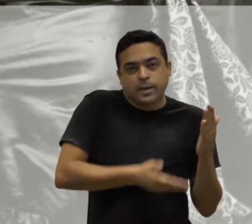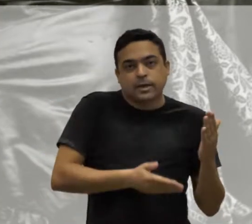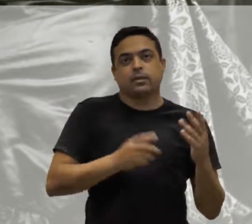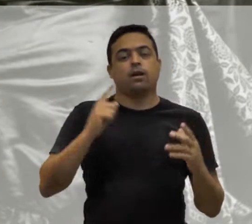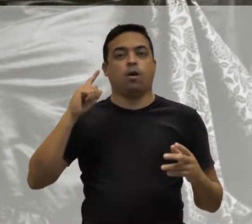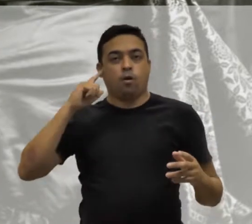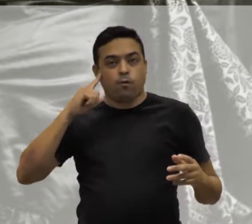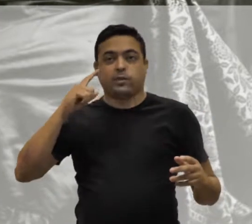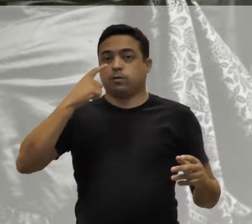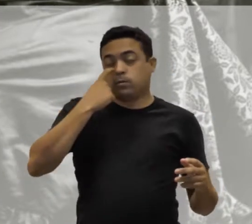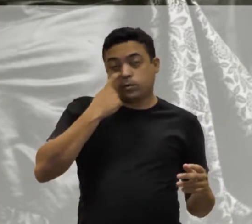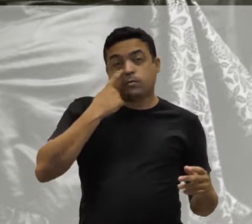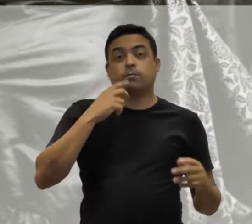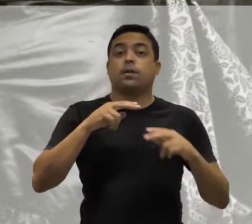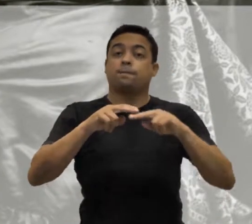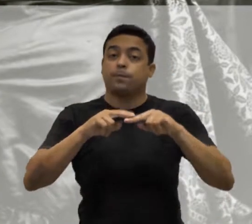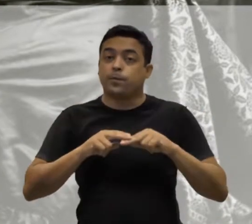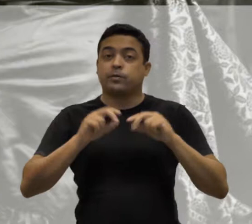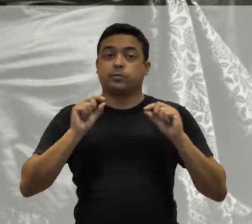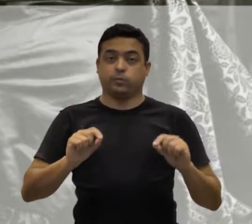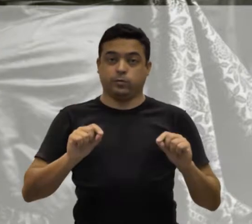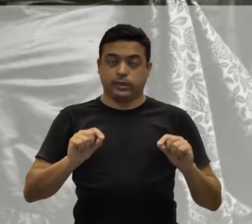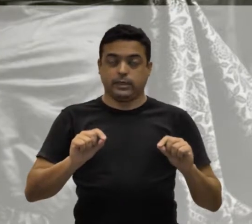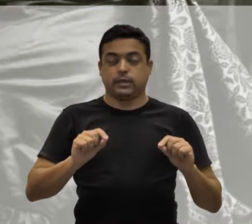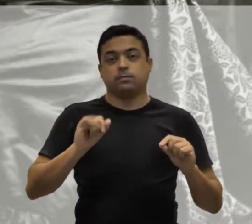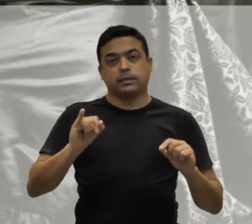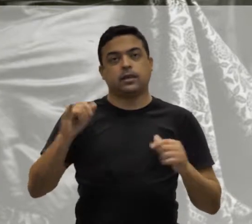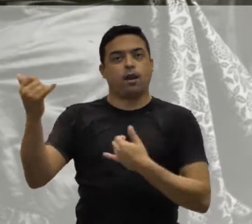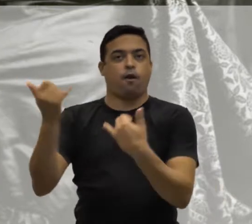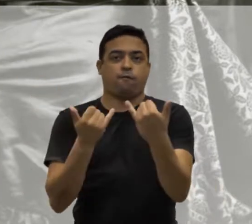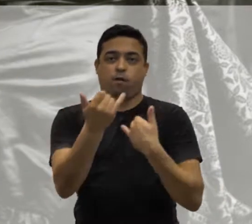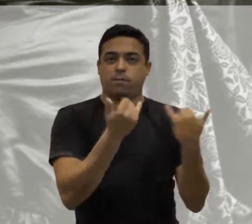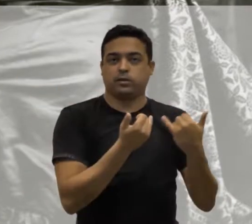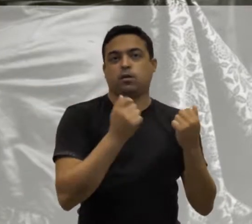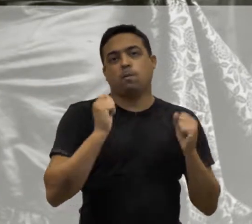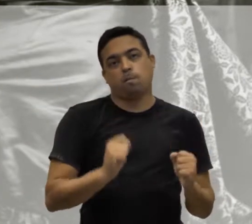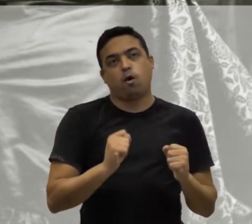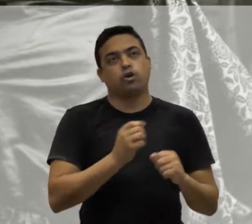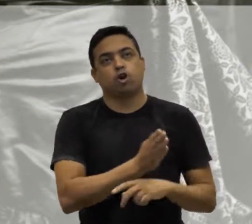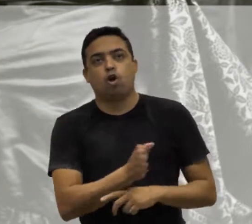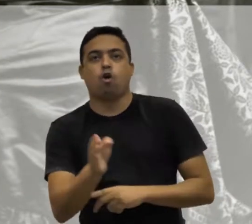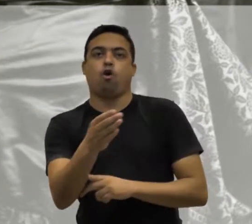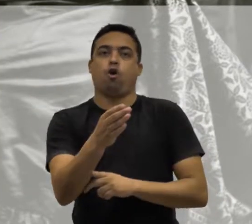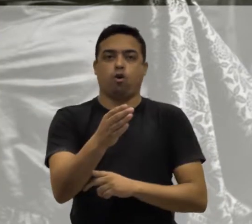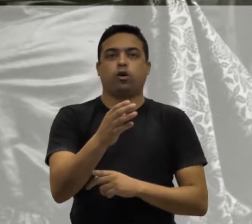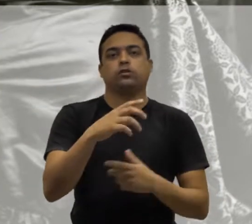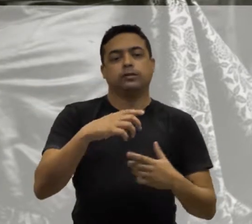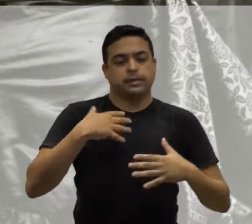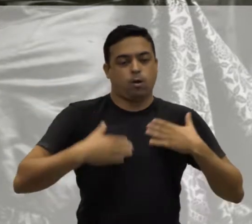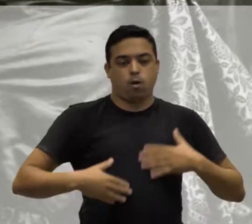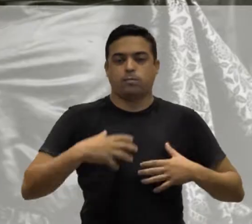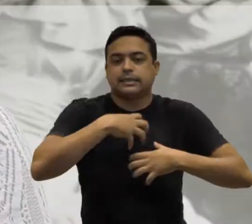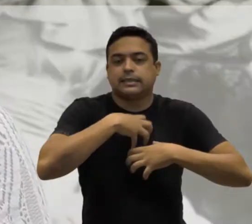meio, visão e audição. Contudo, o acesso a informações pode ser adquirido por outras vias ou por